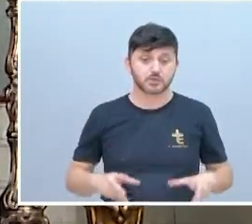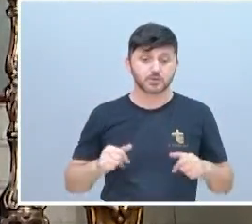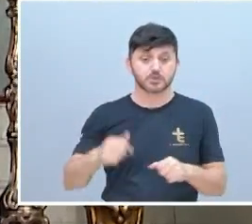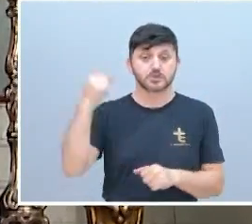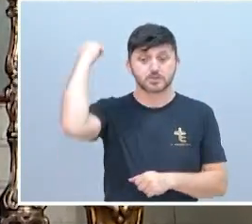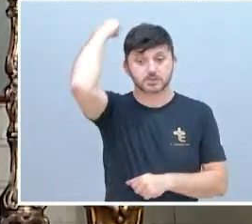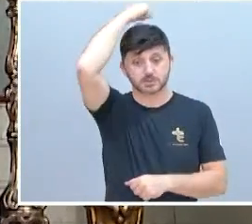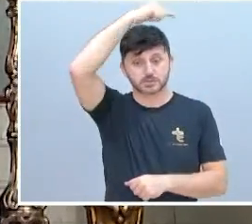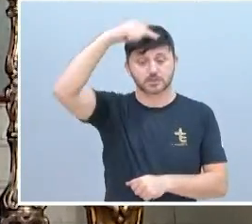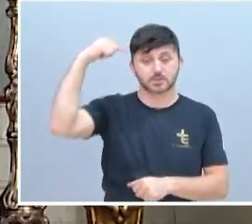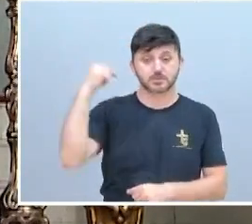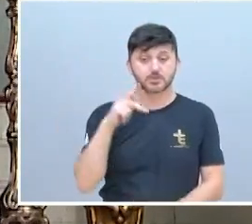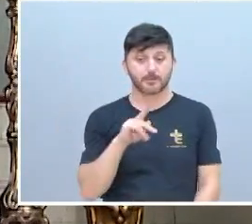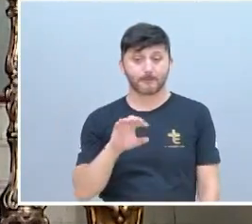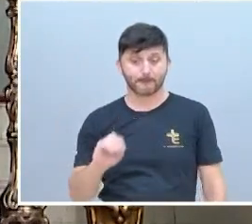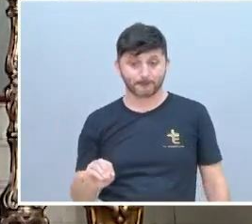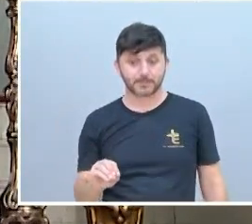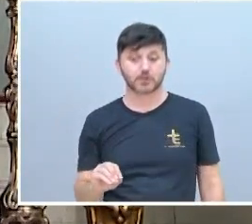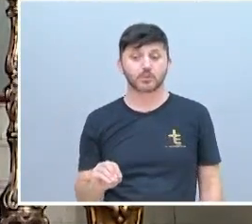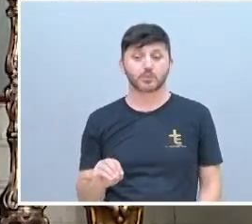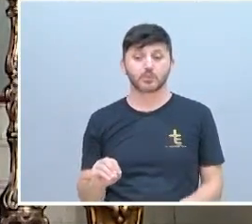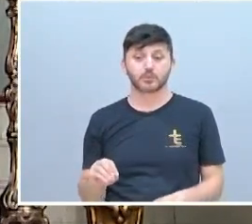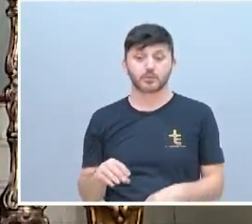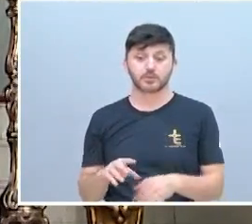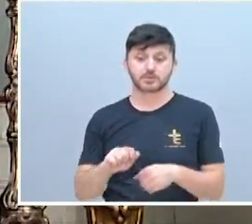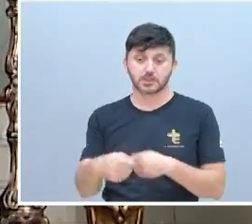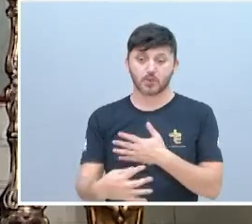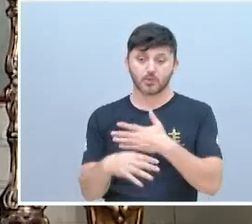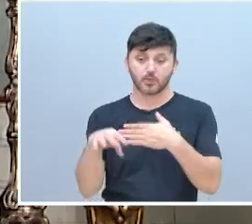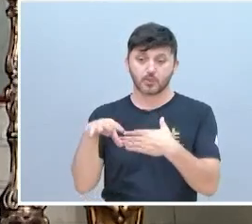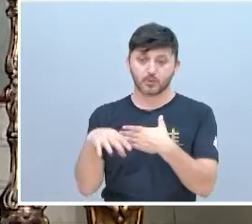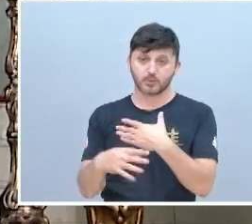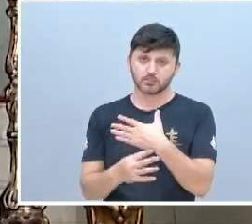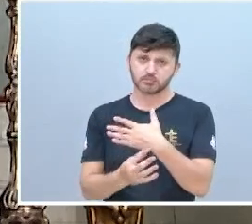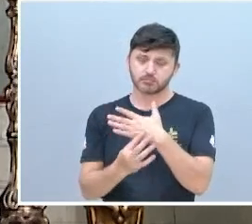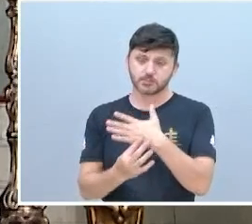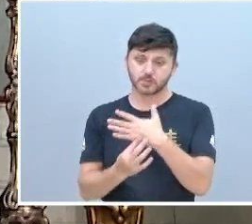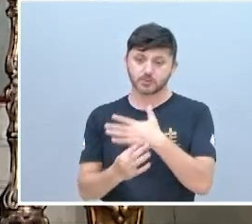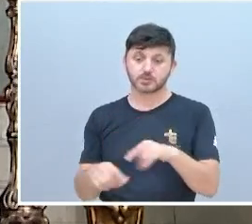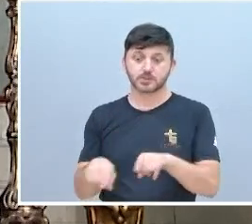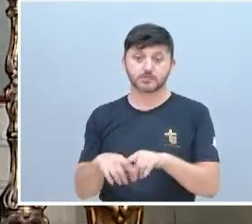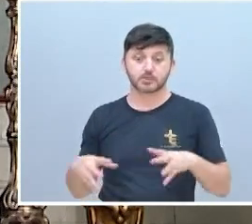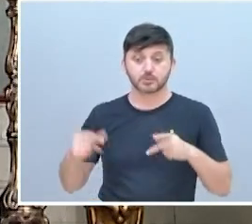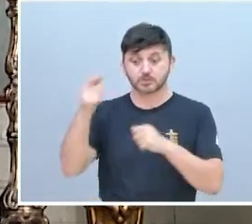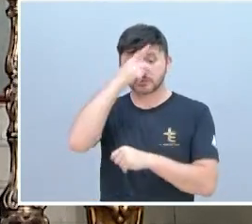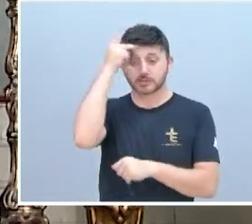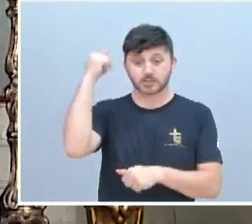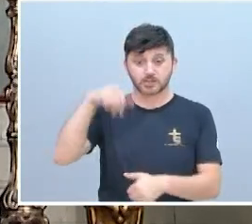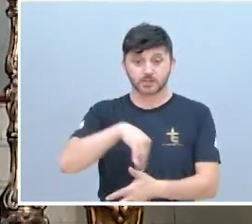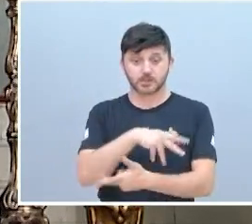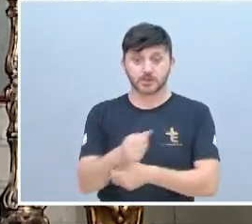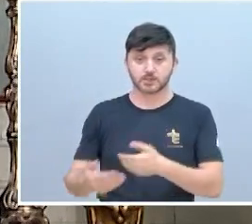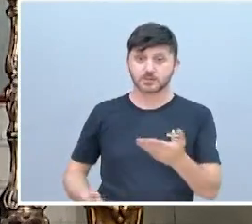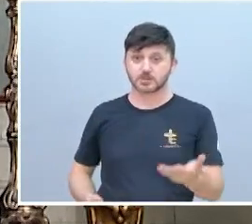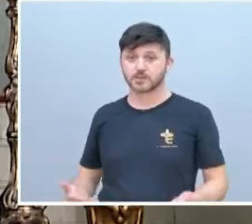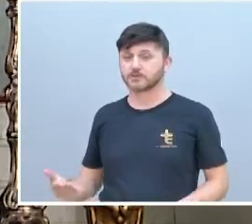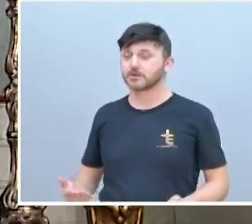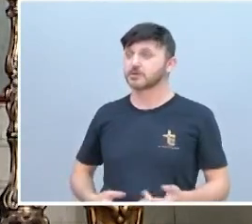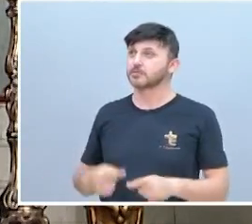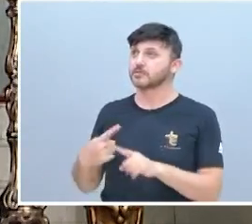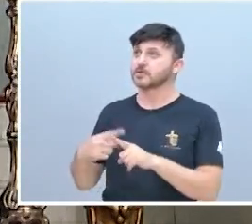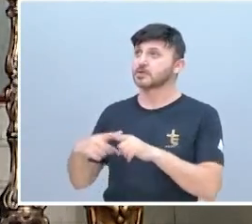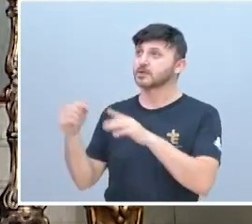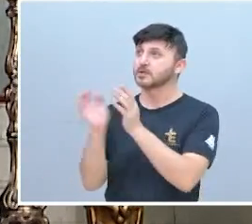apóstolos, São Pio de Pietrelcina e todos os que neste mundo vos serviram, a fim de vos louvarmos